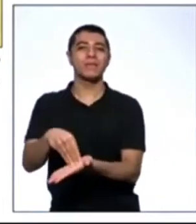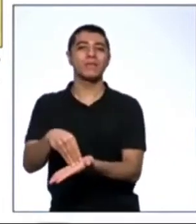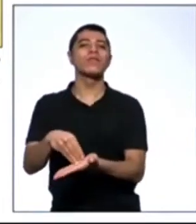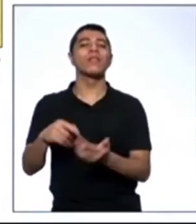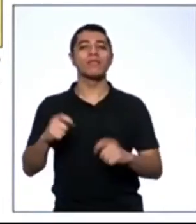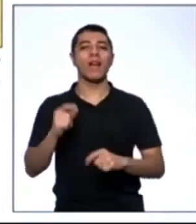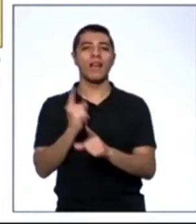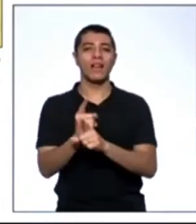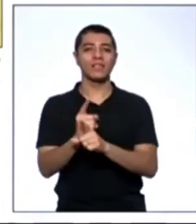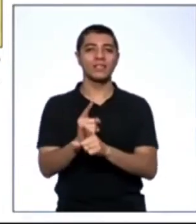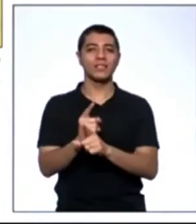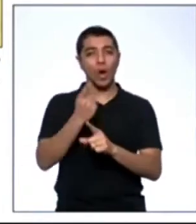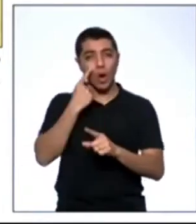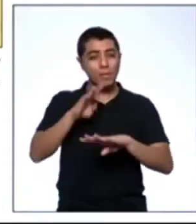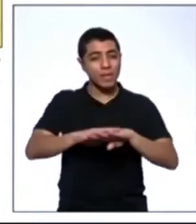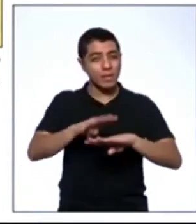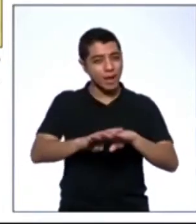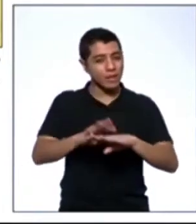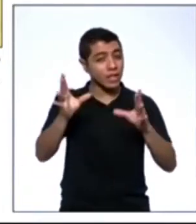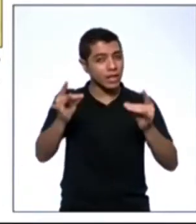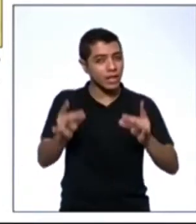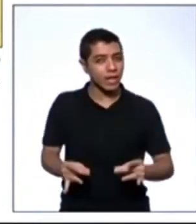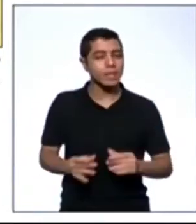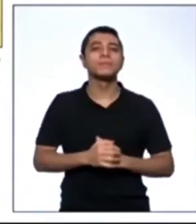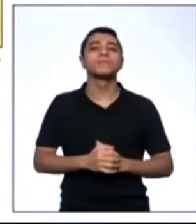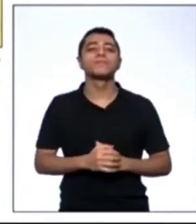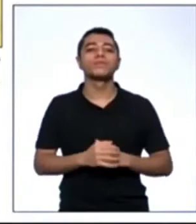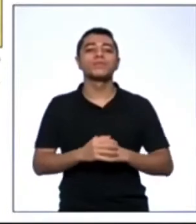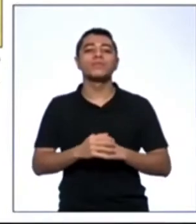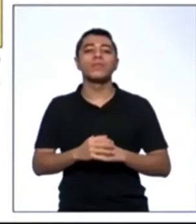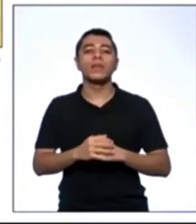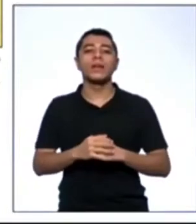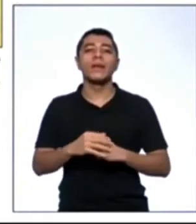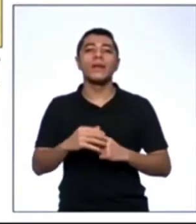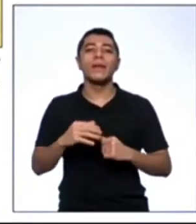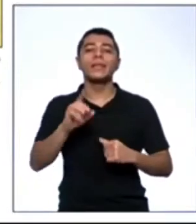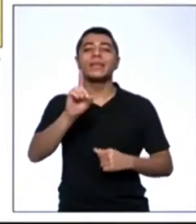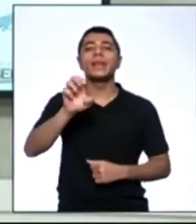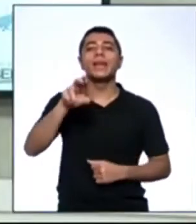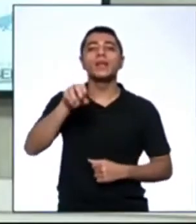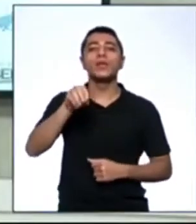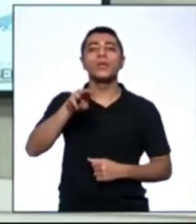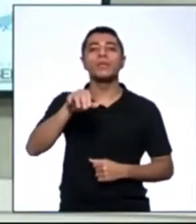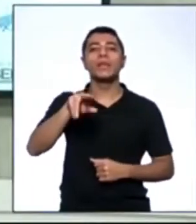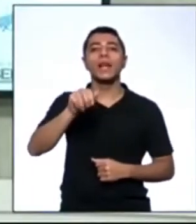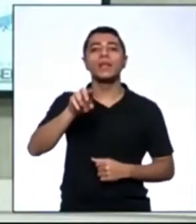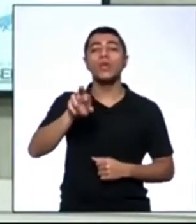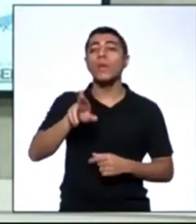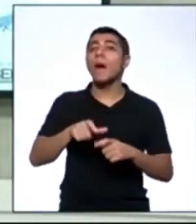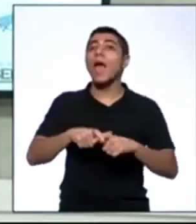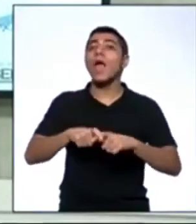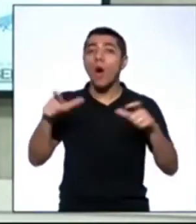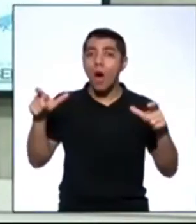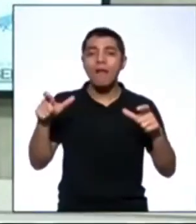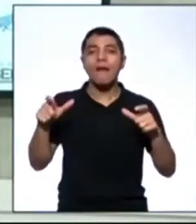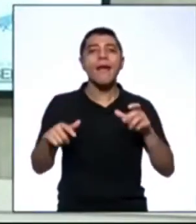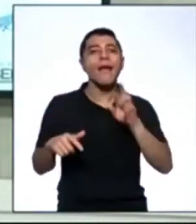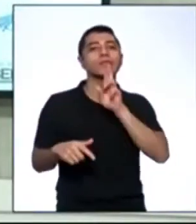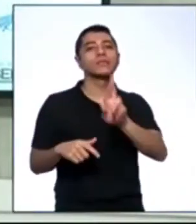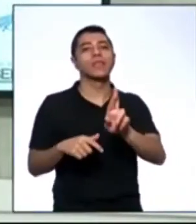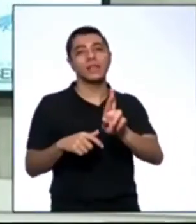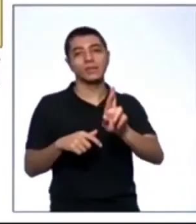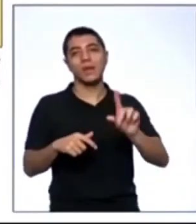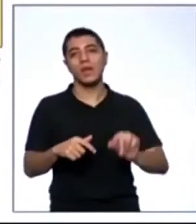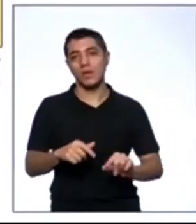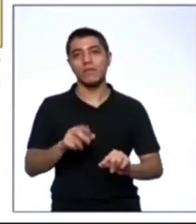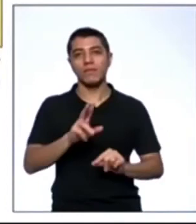matemático. Quanto maior o denominador, menor é o resultado. Por isso o tempo mínimo está associado à velocidade máxima. Beleza? Voltando